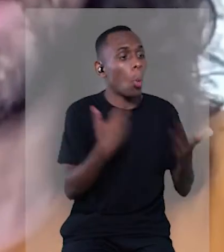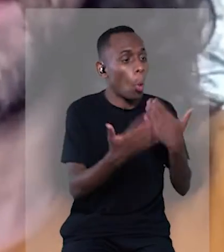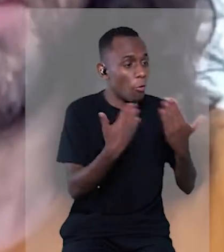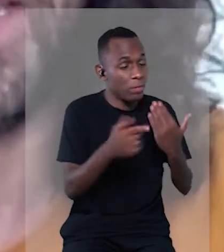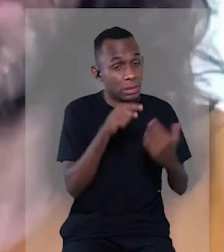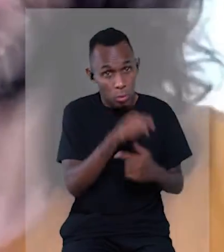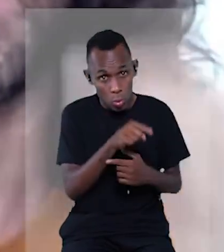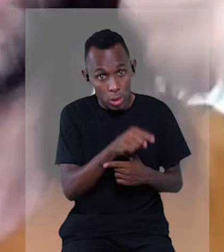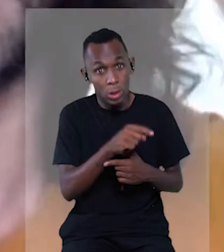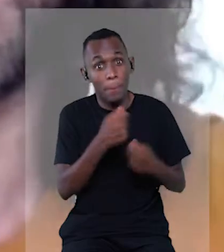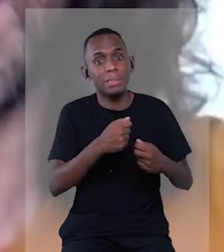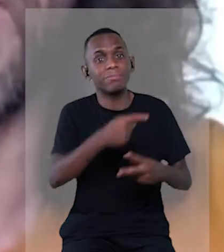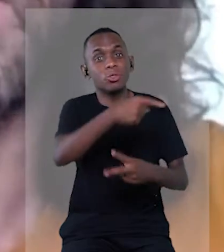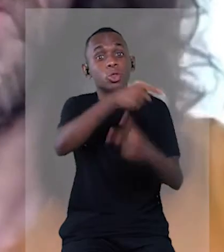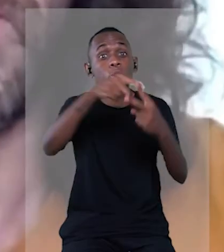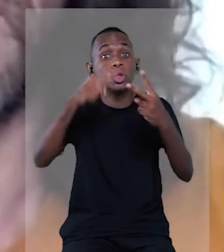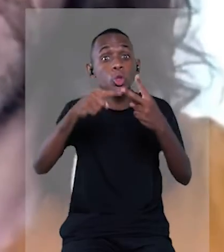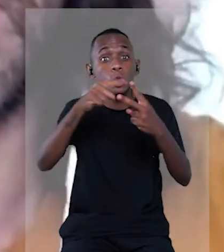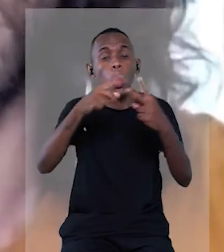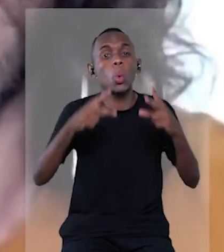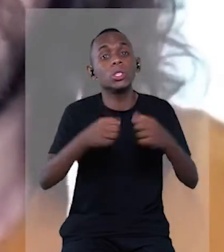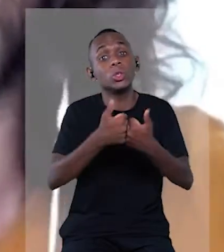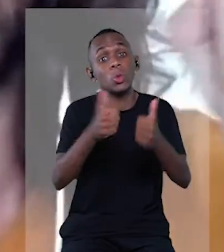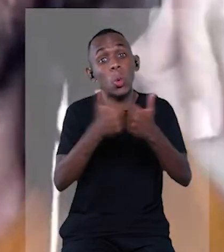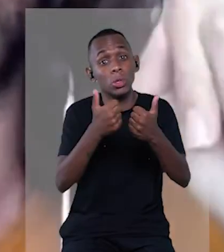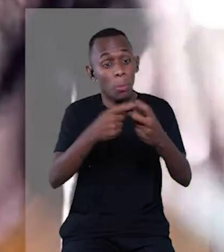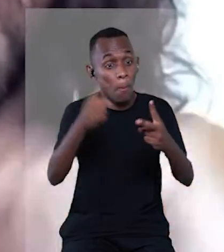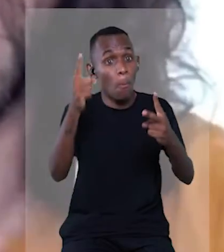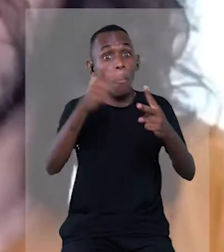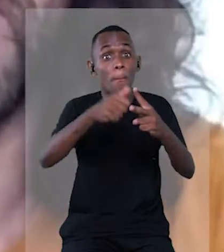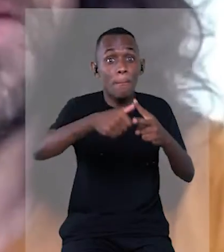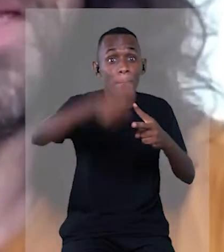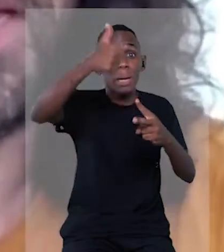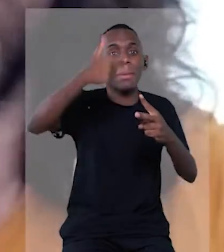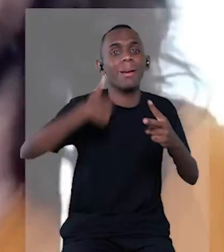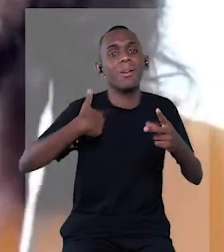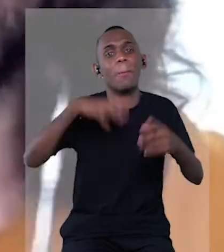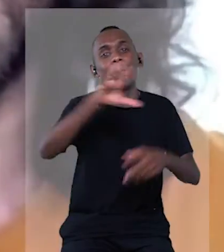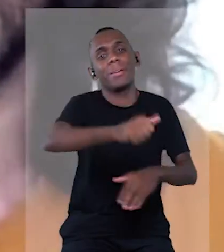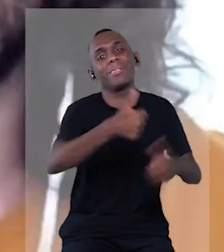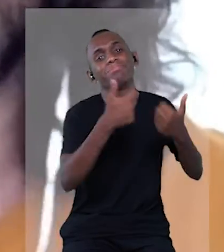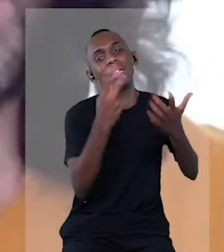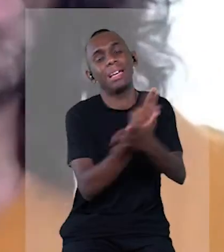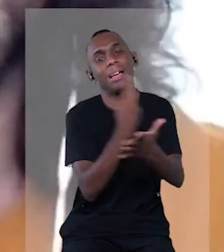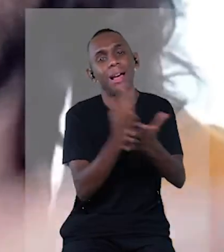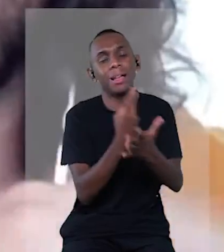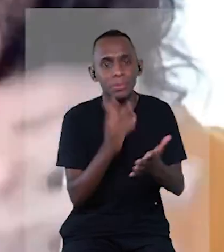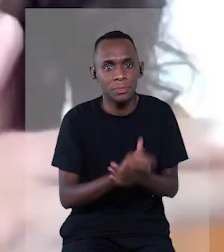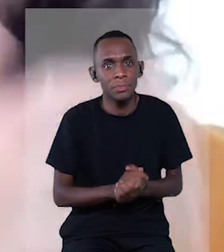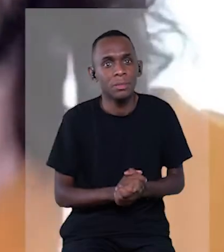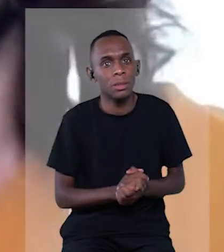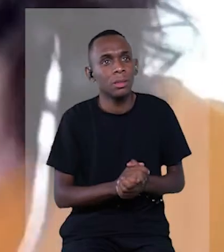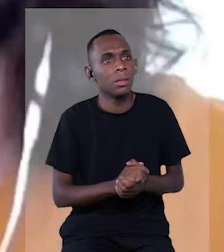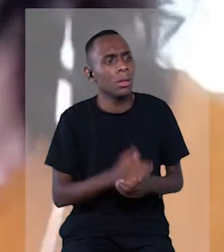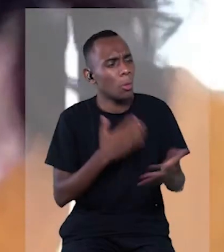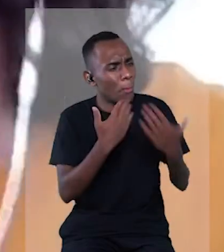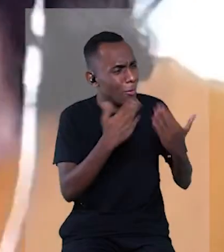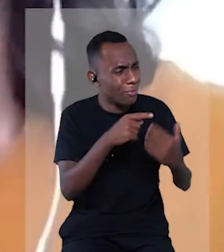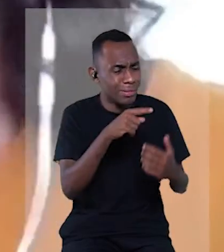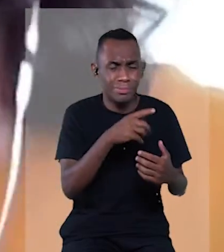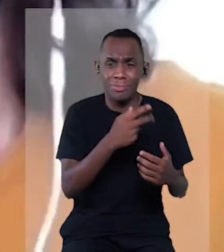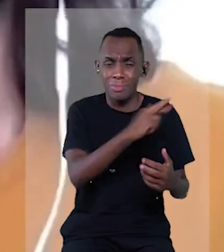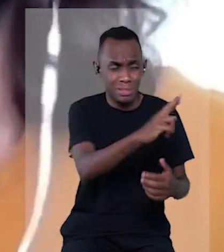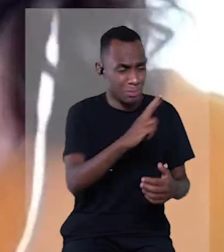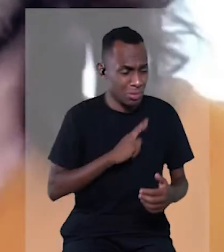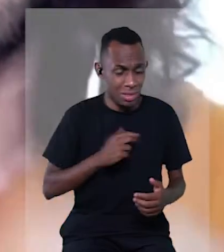Não, aí eu conversei com ele e eu teria que pegar dois ônibus. E eu já peguei o primeiro errado. Aí eu conversei com ele, não, esse não vai para um caminho tal. Ele falou, não,